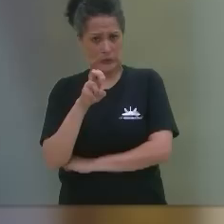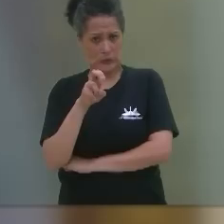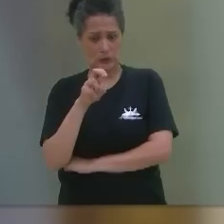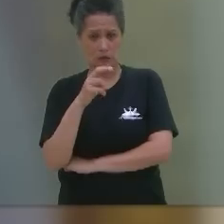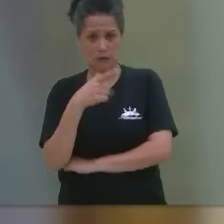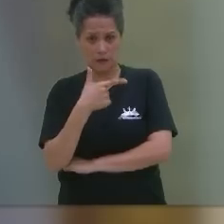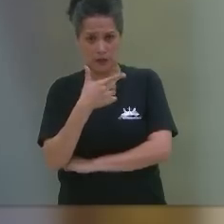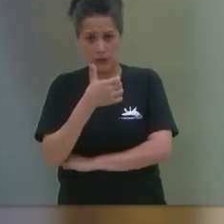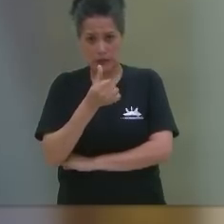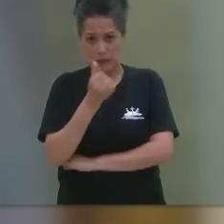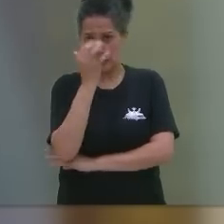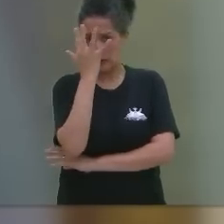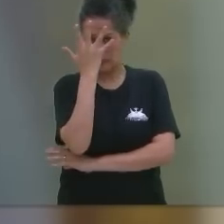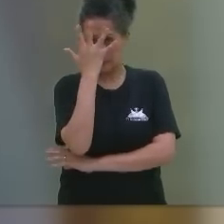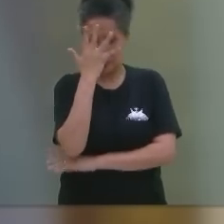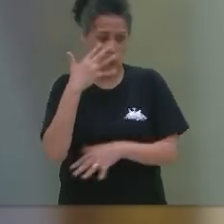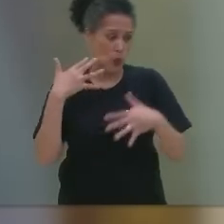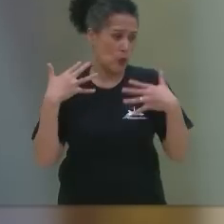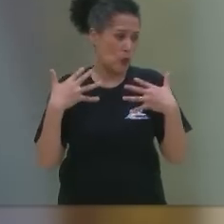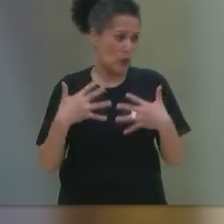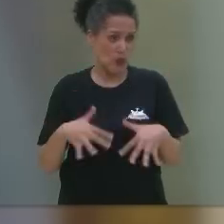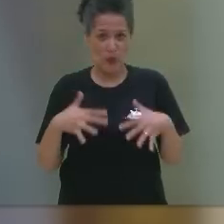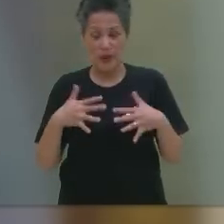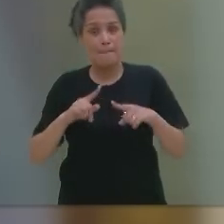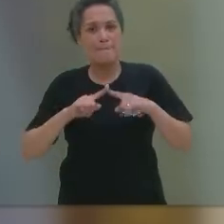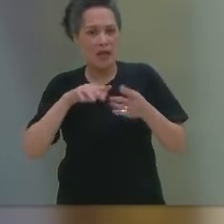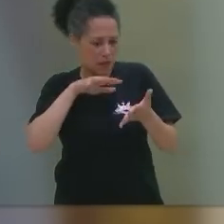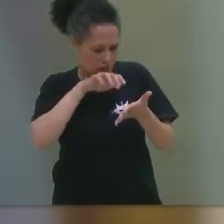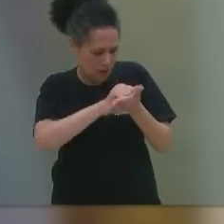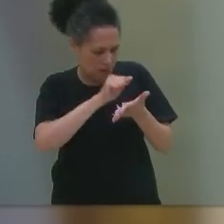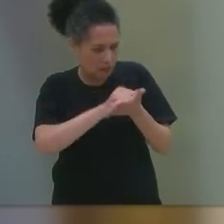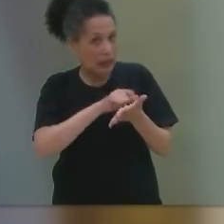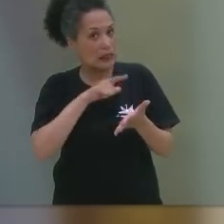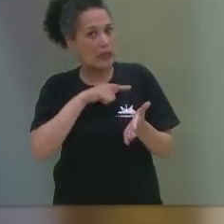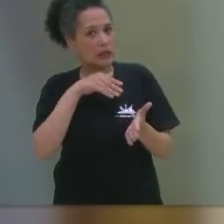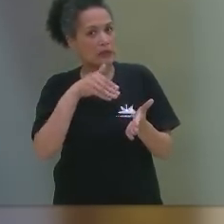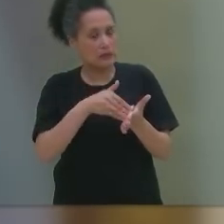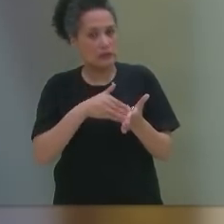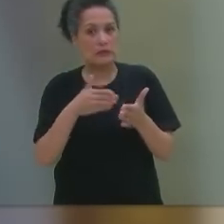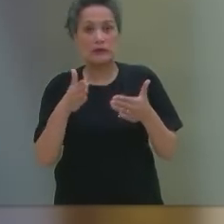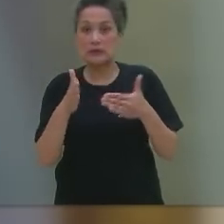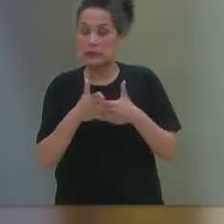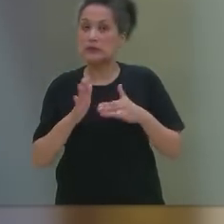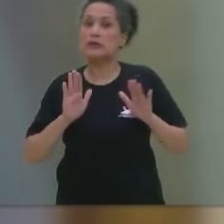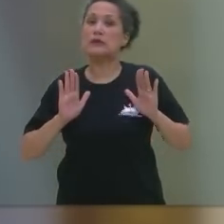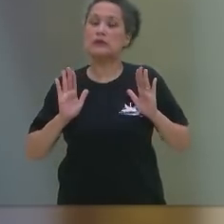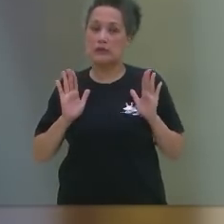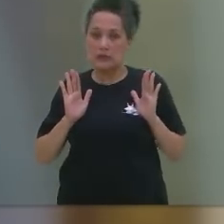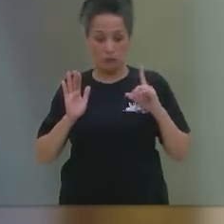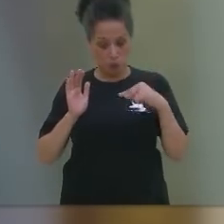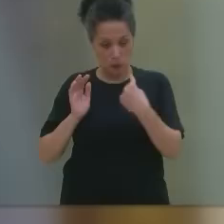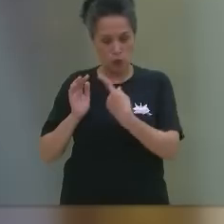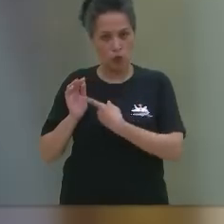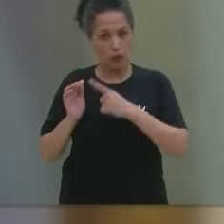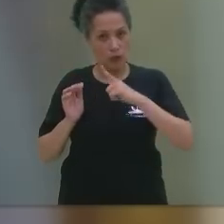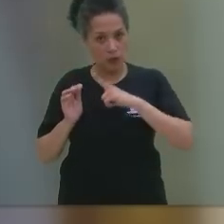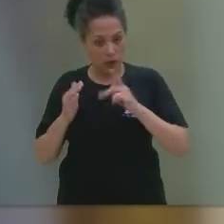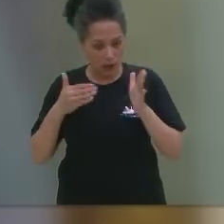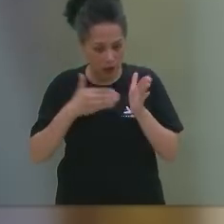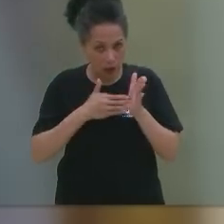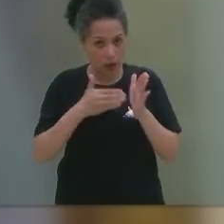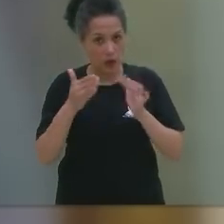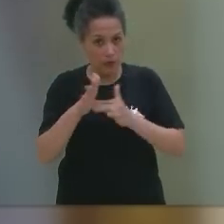dia 26, mas as inscrições são limitadas. Nós temos um limite